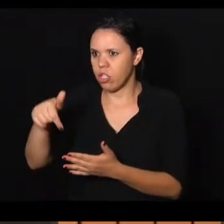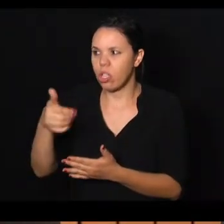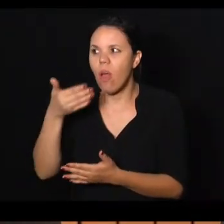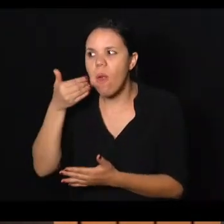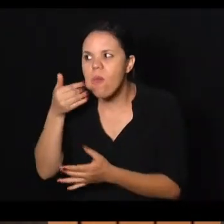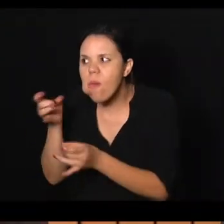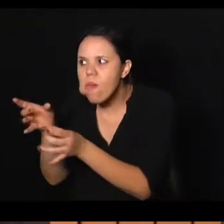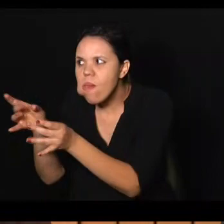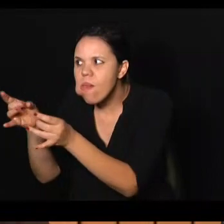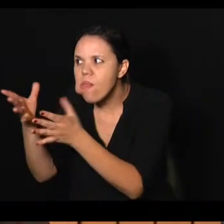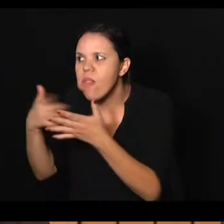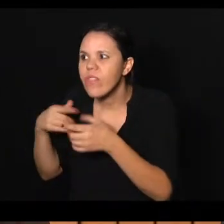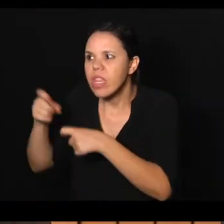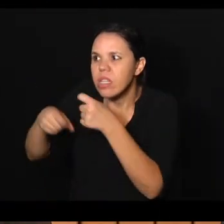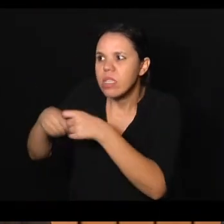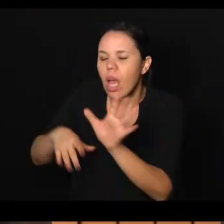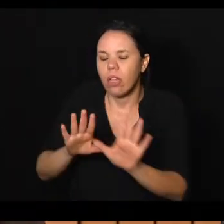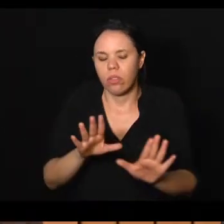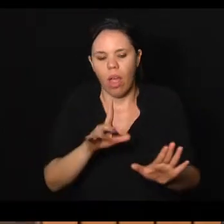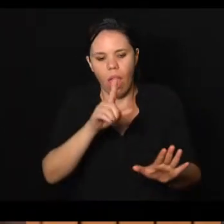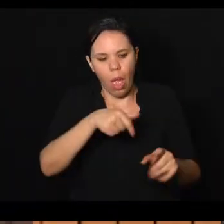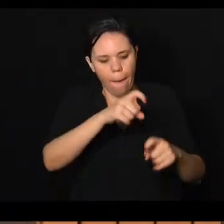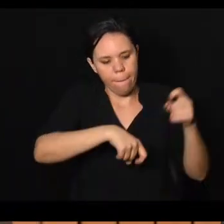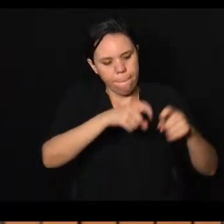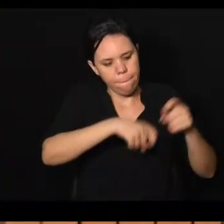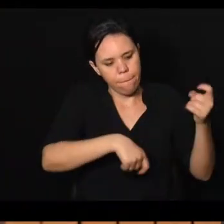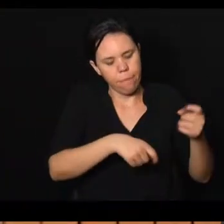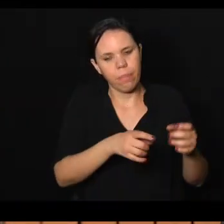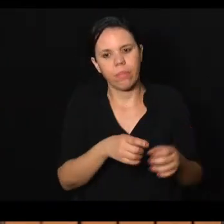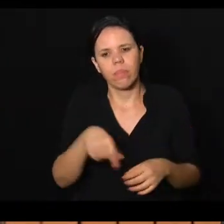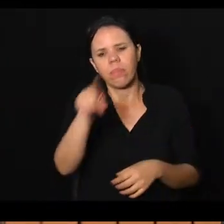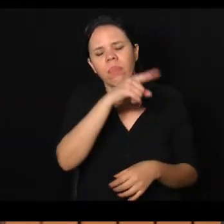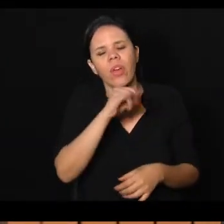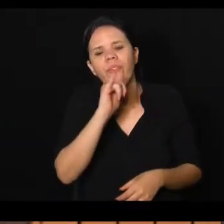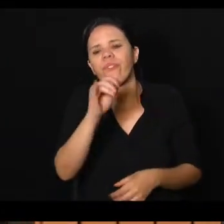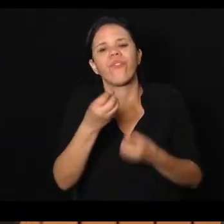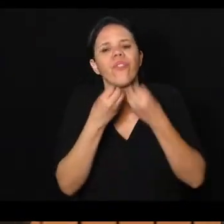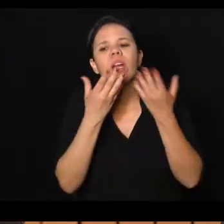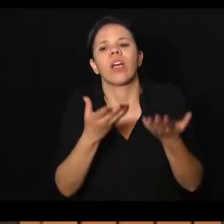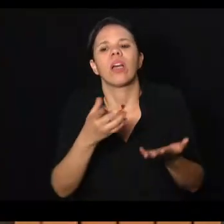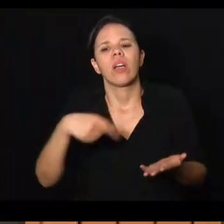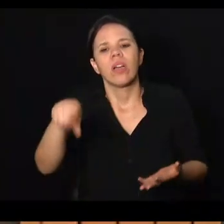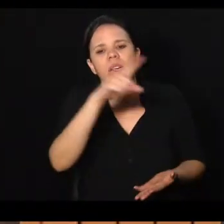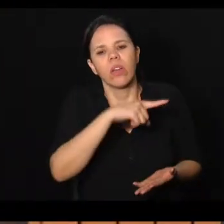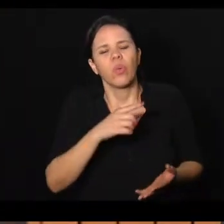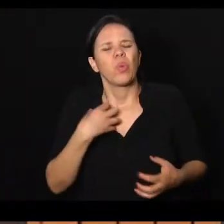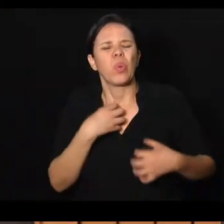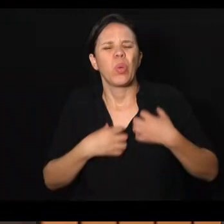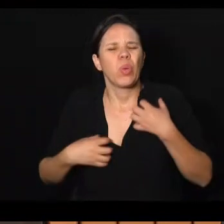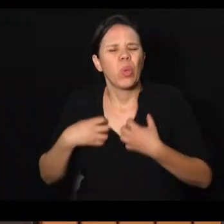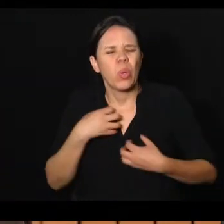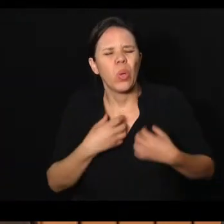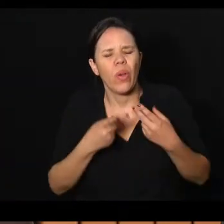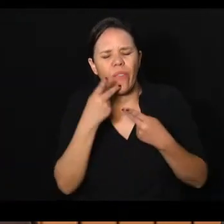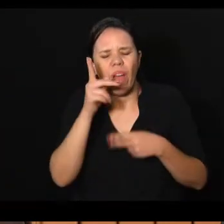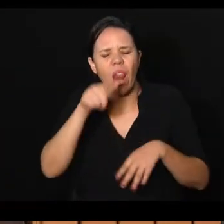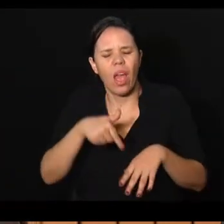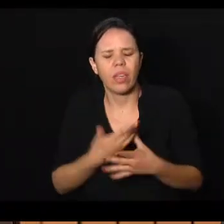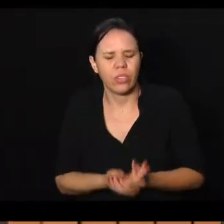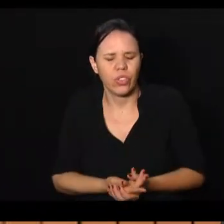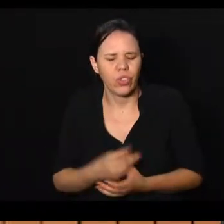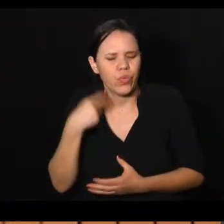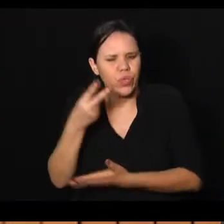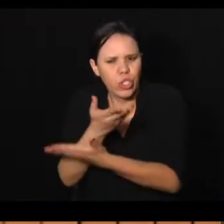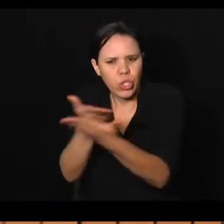é de abuso sexual. E agora eu vou dizer para os senhores que me incomoda muito falar isso,